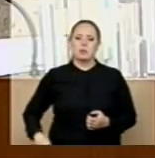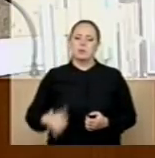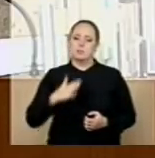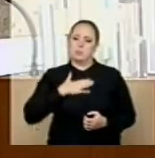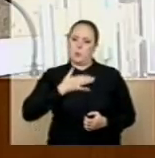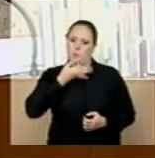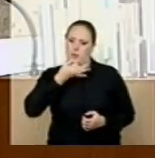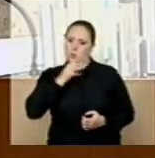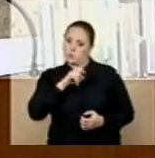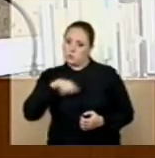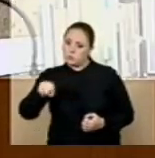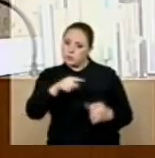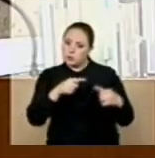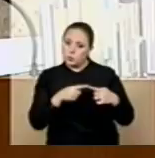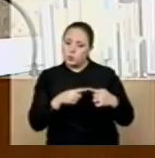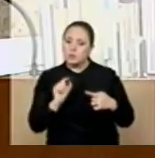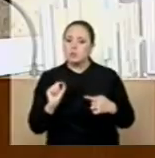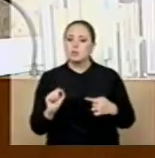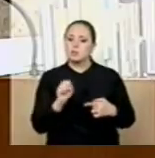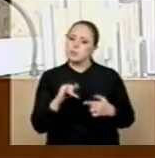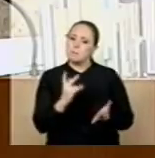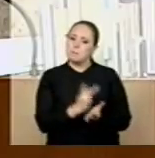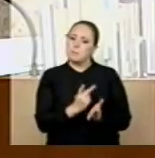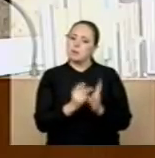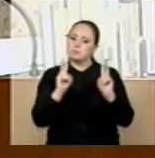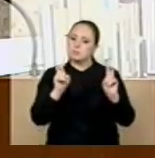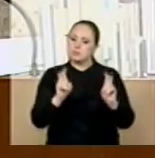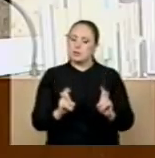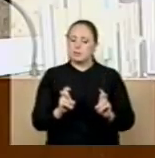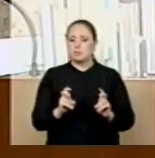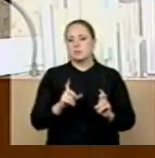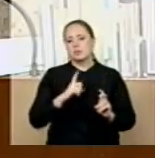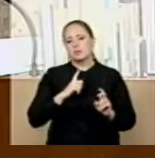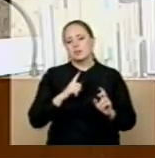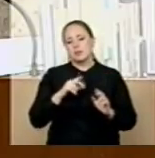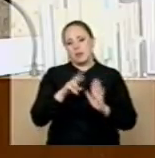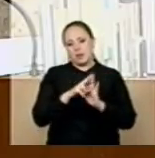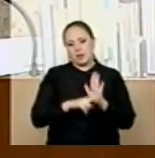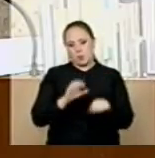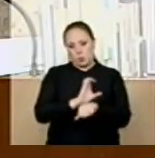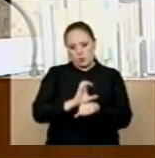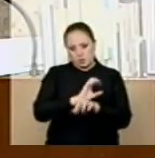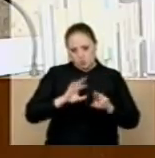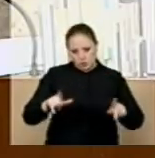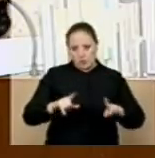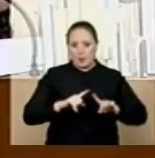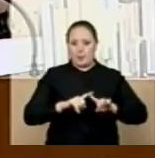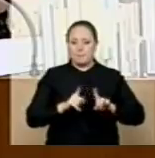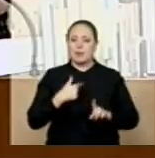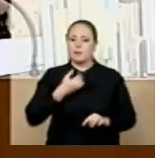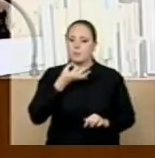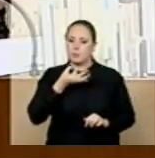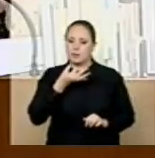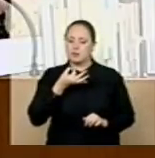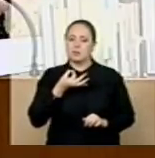de acordo, em que, sendo o mesmo objeto, embora de normas de constituições estaduais diferentes, eu